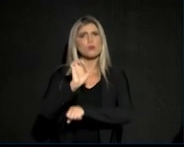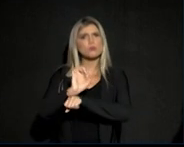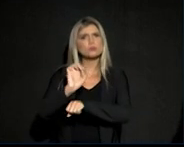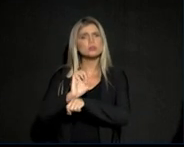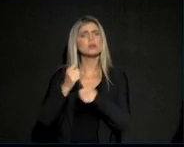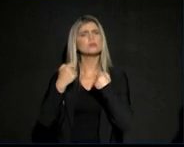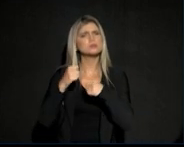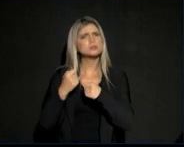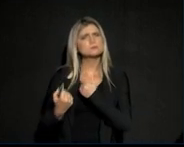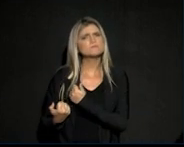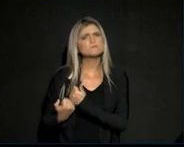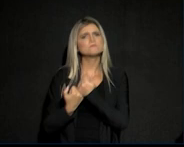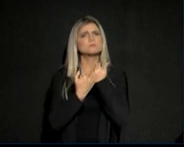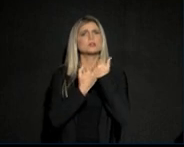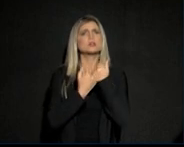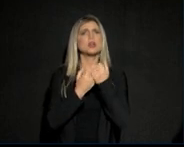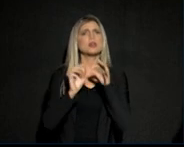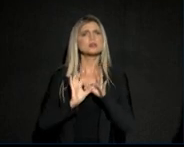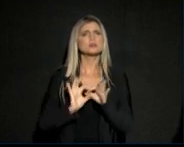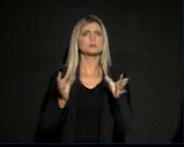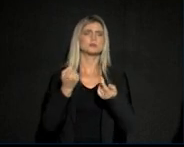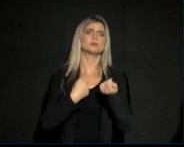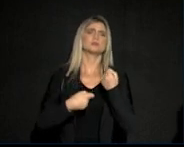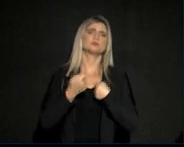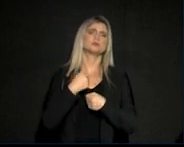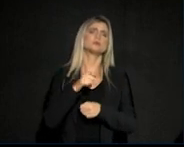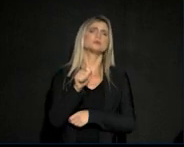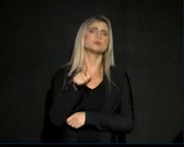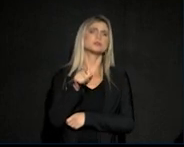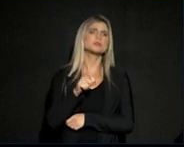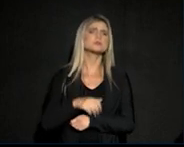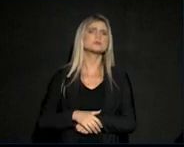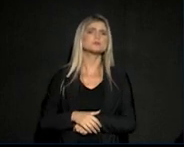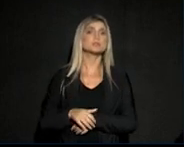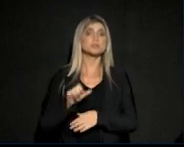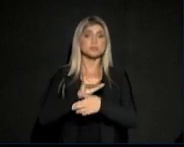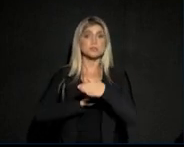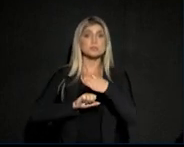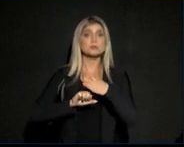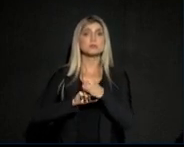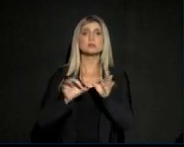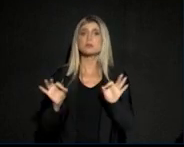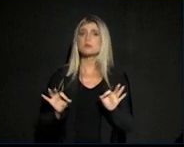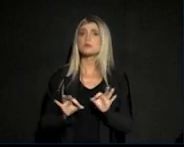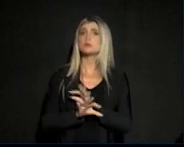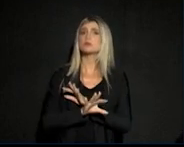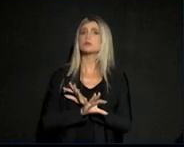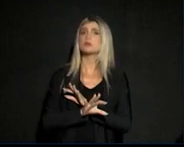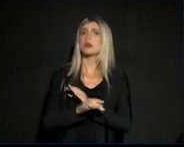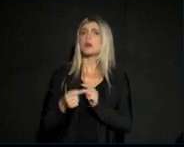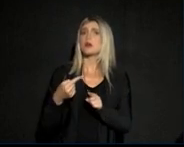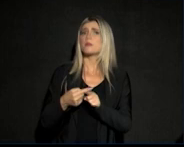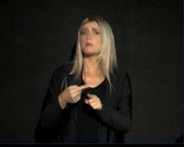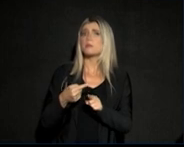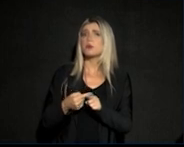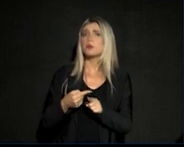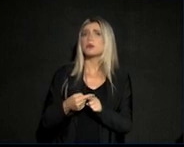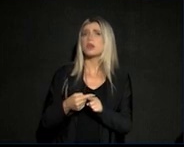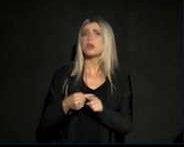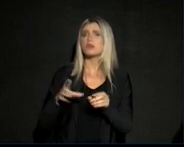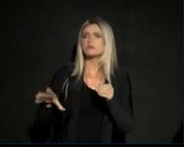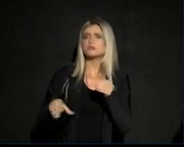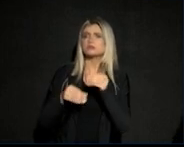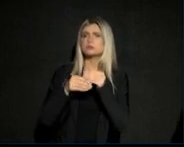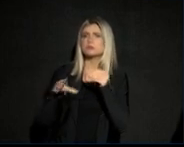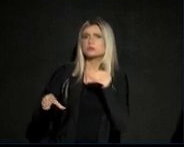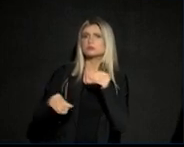econômica e a proteção da mulher e as empresas têm que capacitar porque tive que complementar e geram